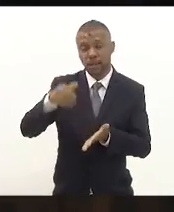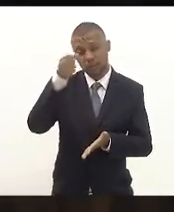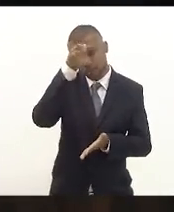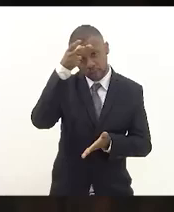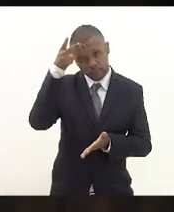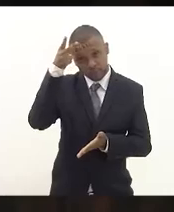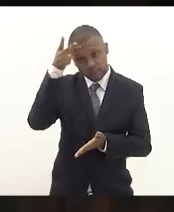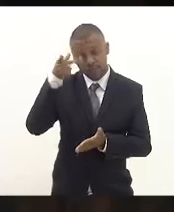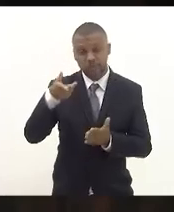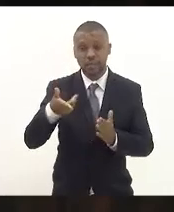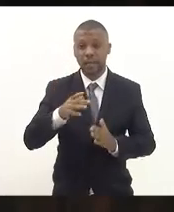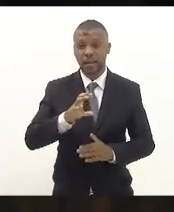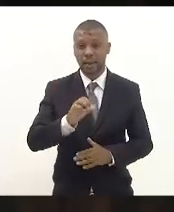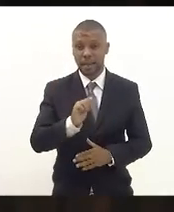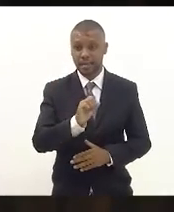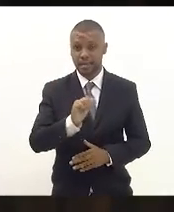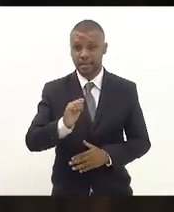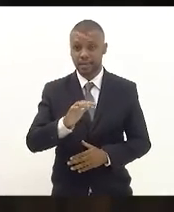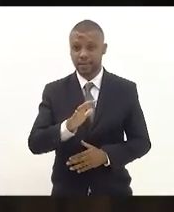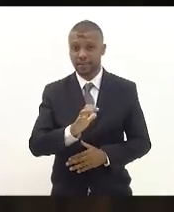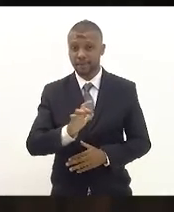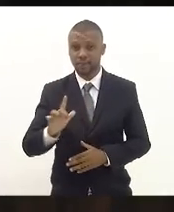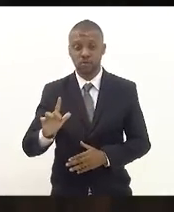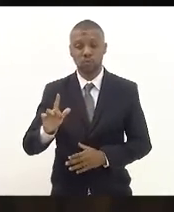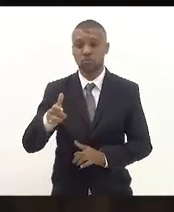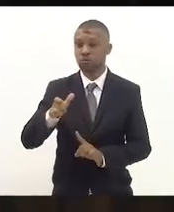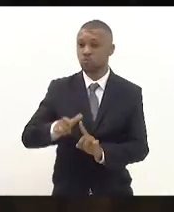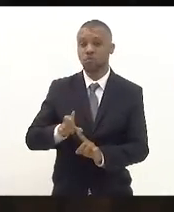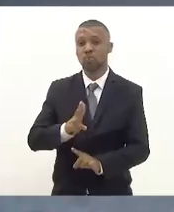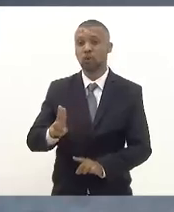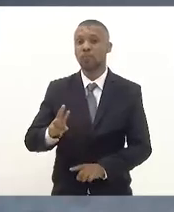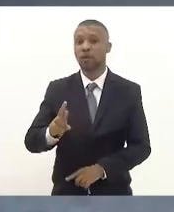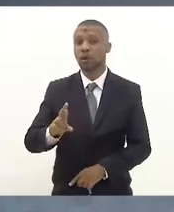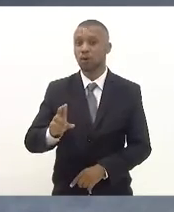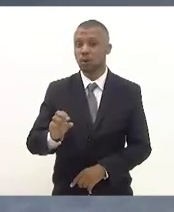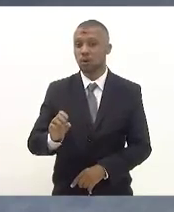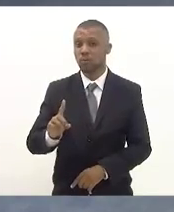da casa civil Rodrigo Rangel é